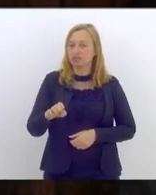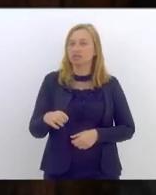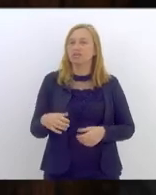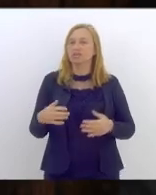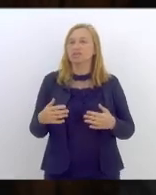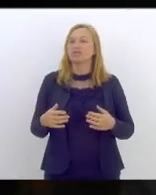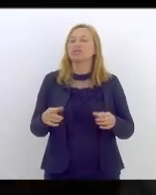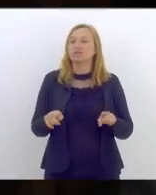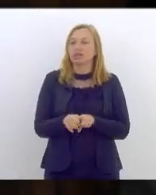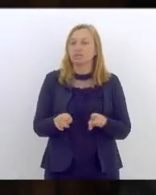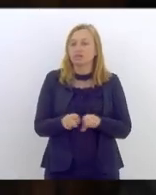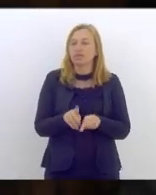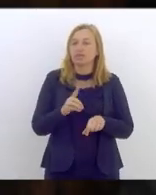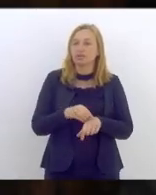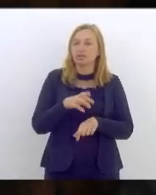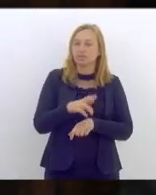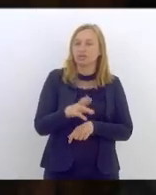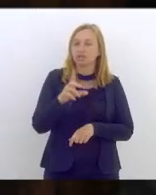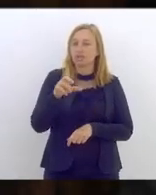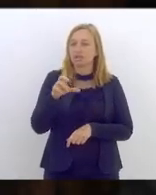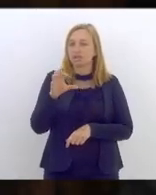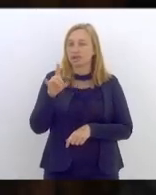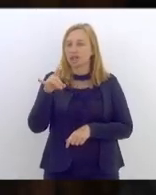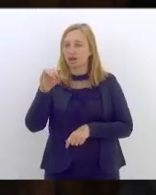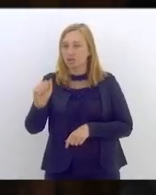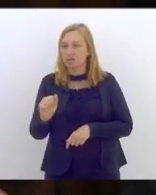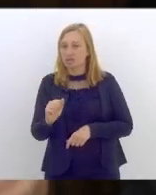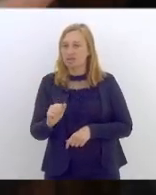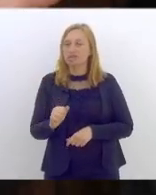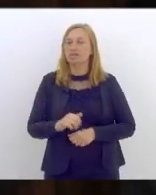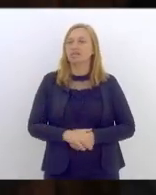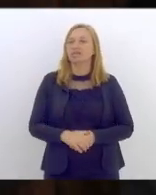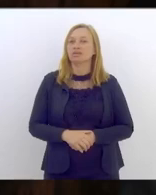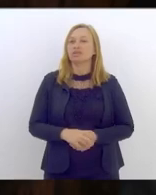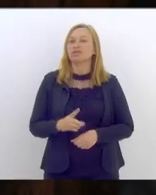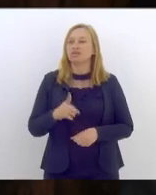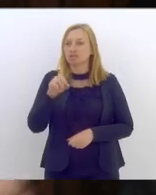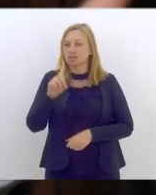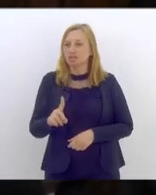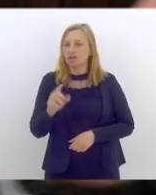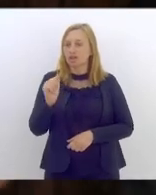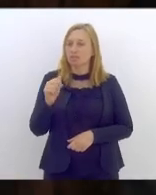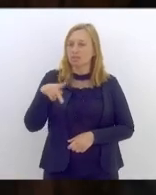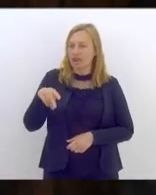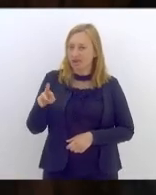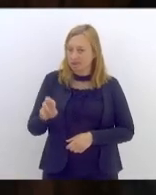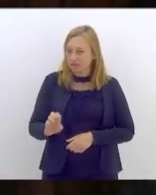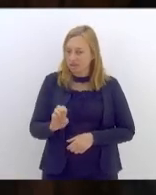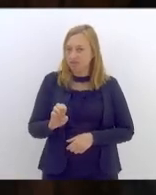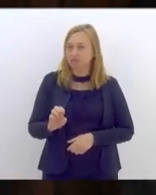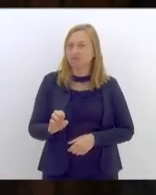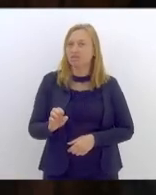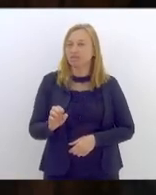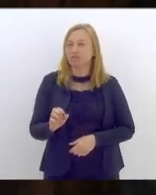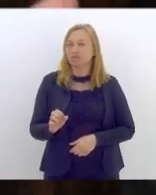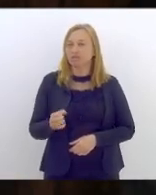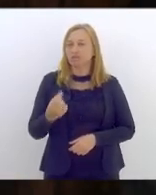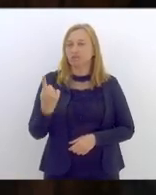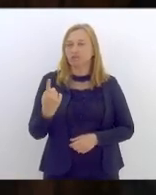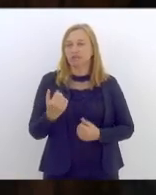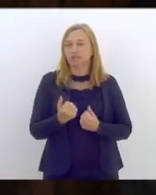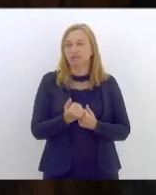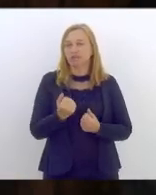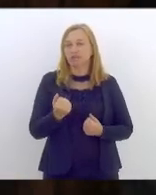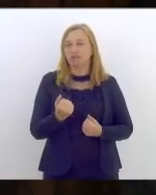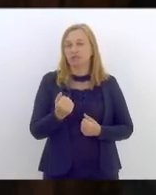também Doutora Gláucia Santana promotores de Justiça diretora da amperj gabinete do